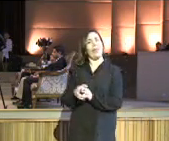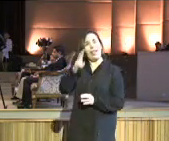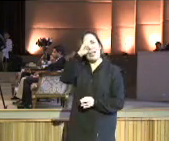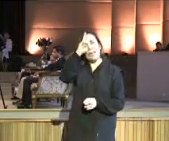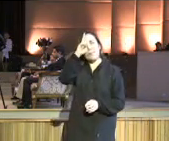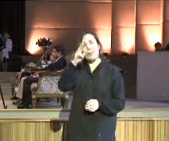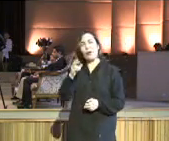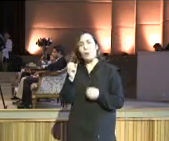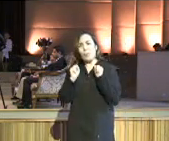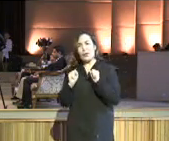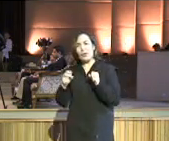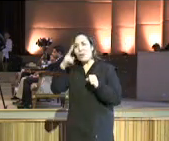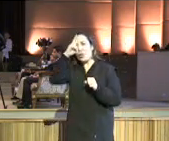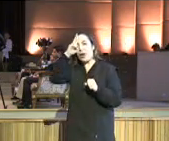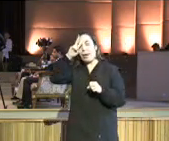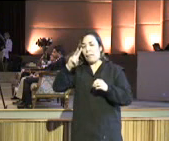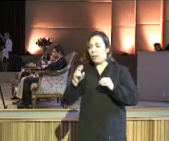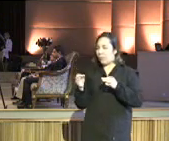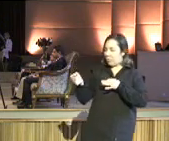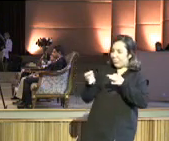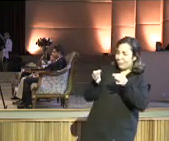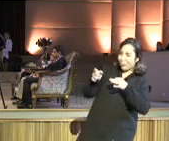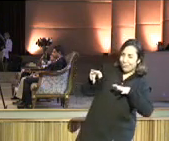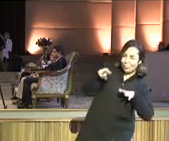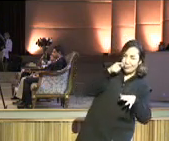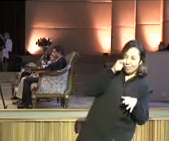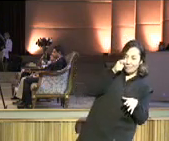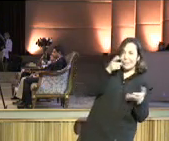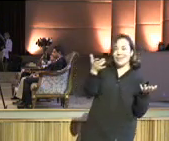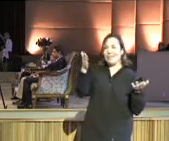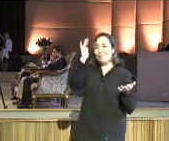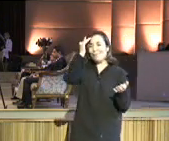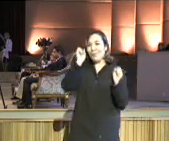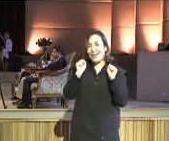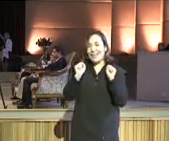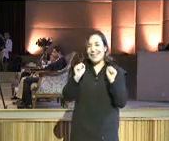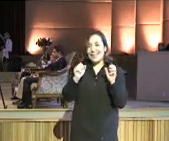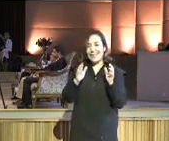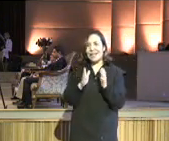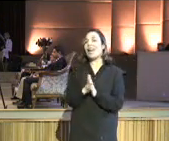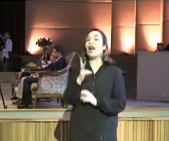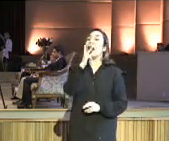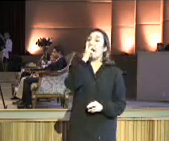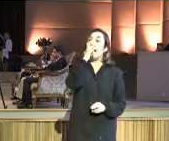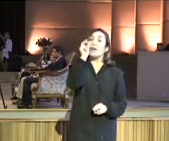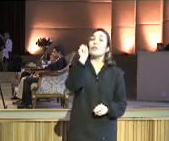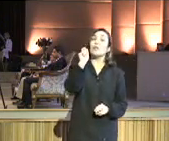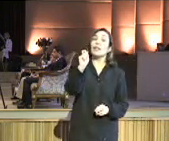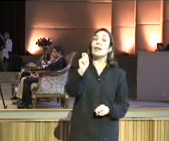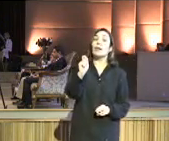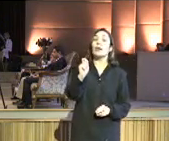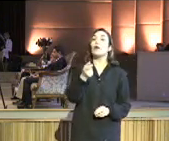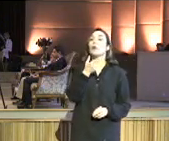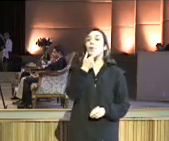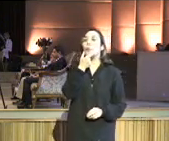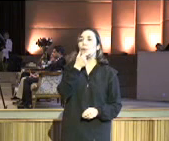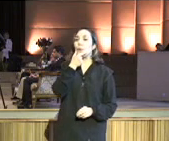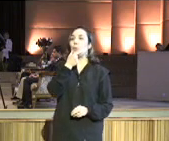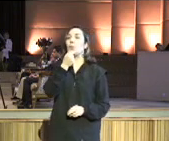Alguns dos soldados de Davi disseram: vamos matar esse homem logo de uma vez e acabar com essa história. Está muito chato esse negócio de jogar pedra aqui na gente.